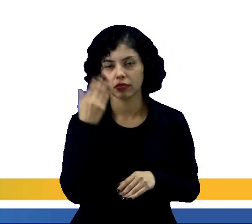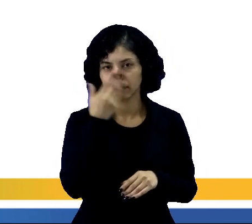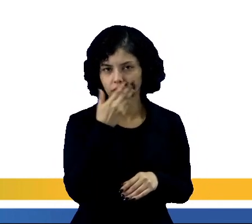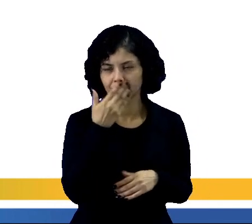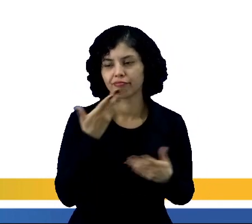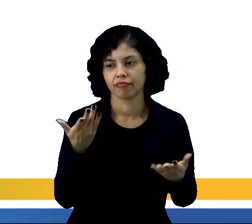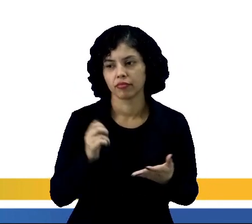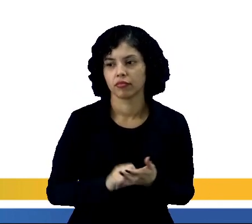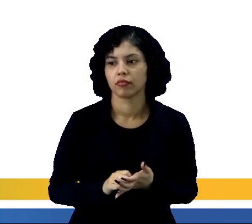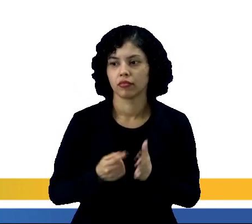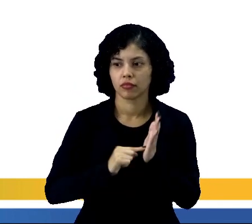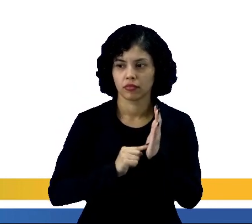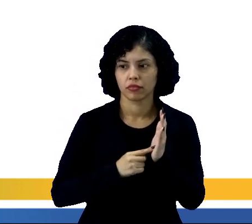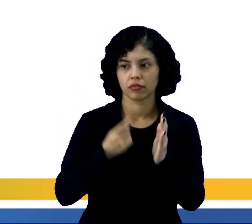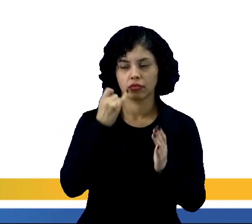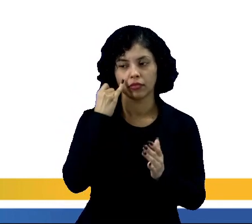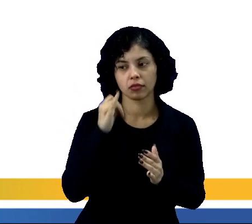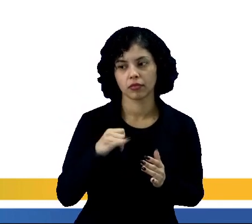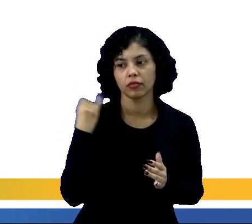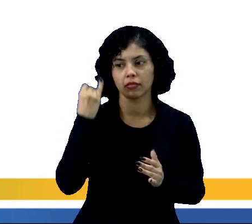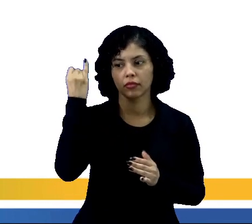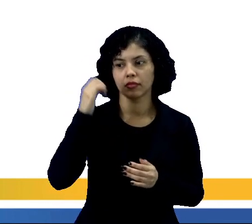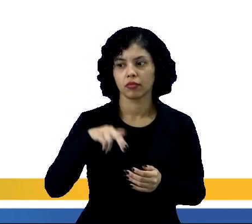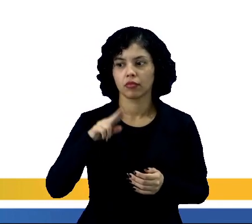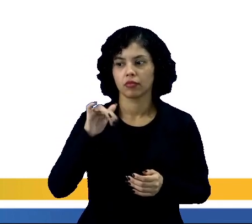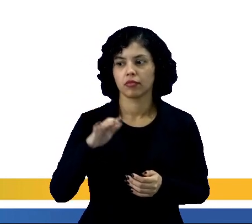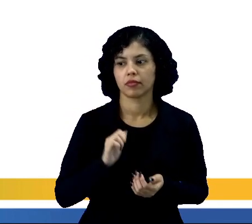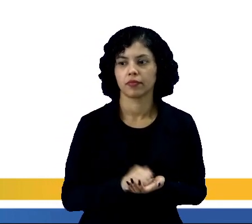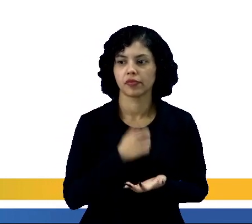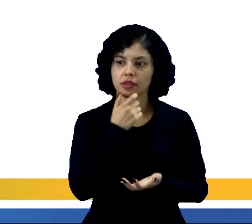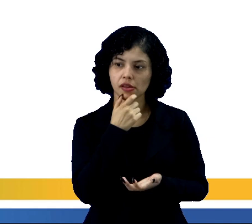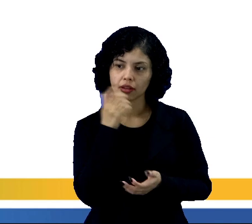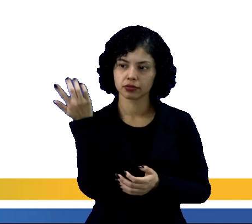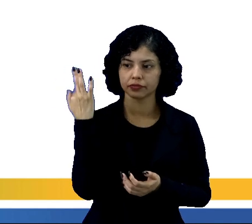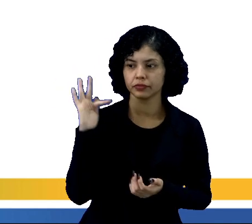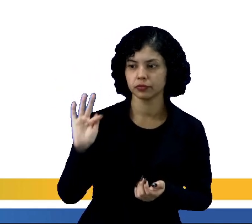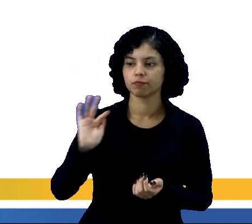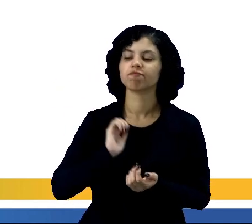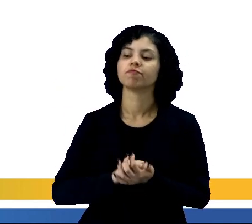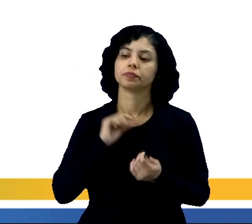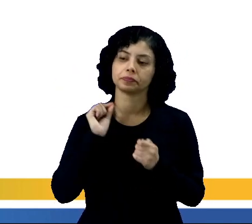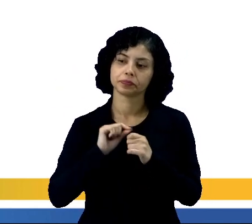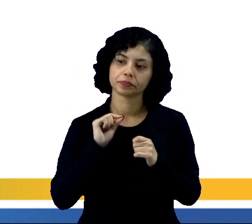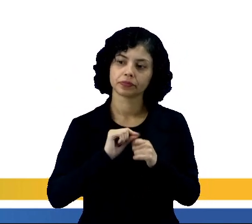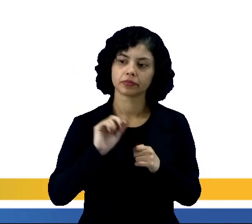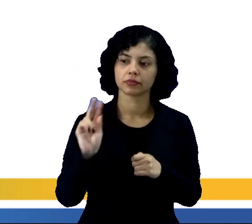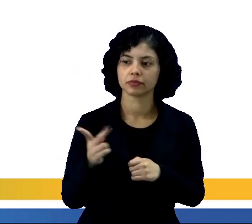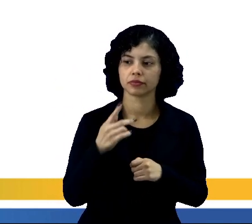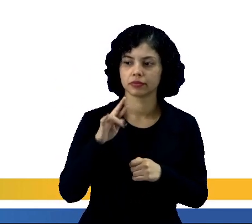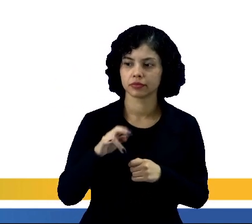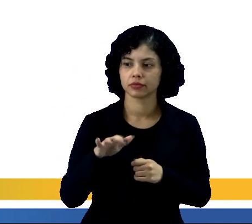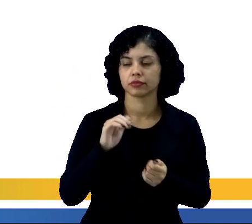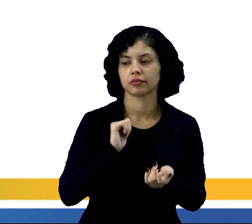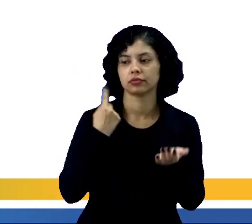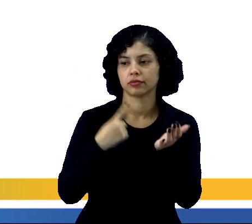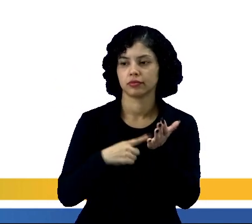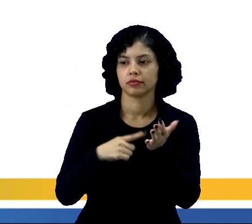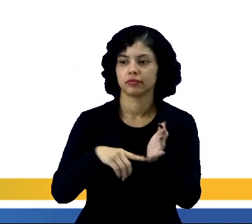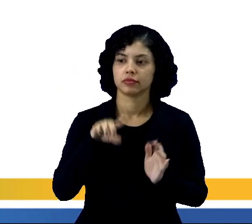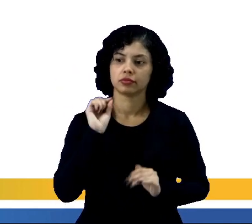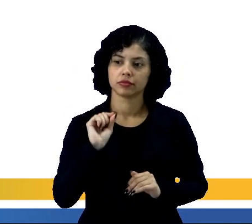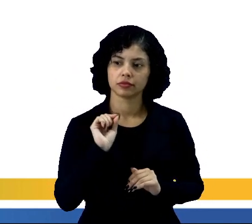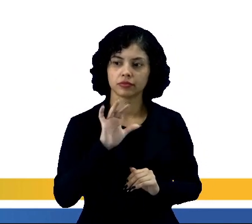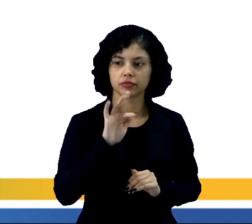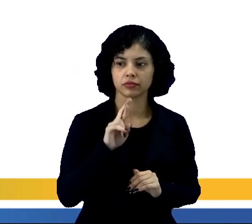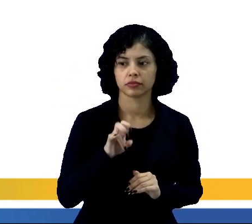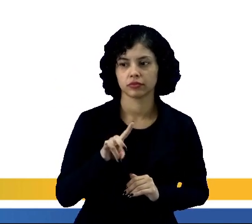grossa. Um ponto importante da Conferência de Munique é que os ingleses e franceses demandaram, de Hitler o